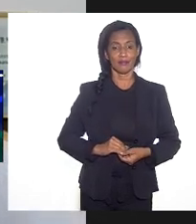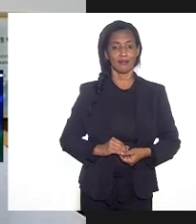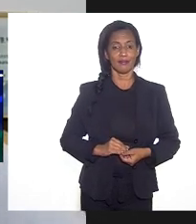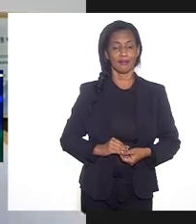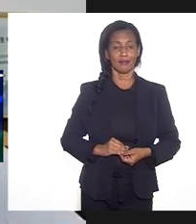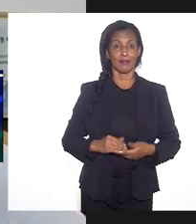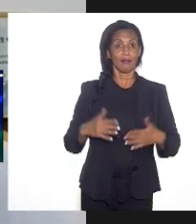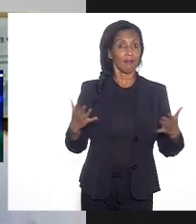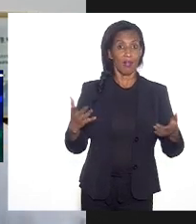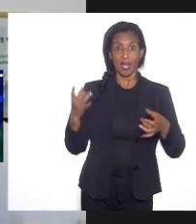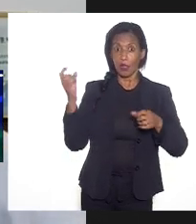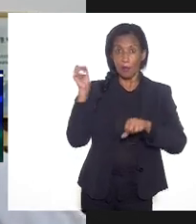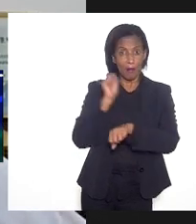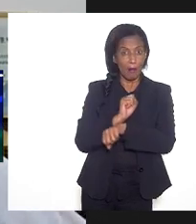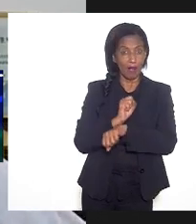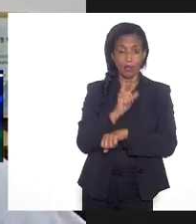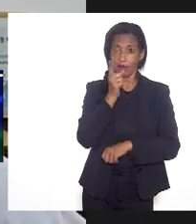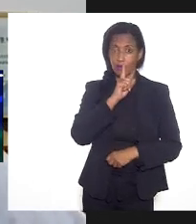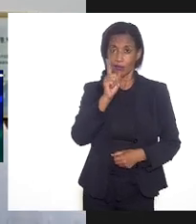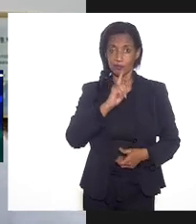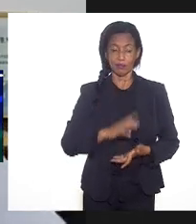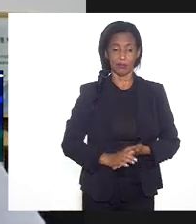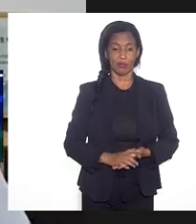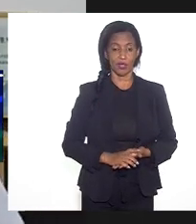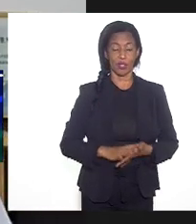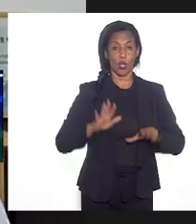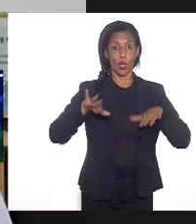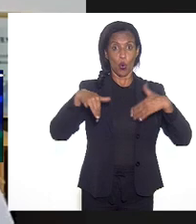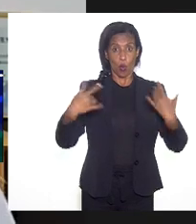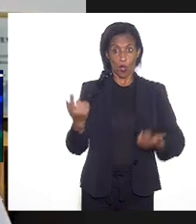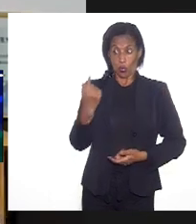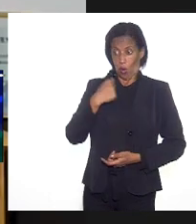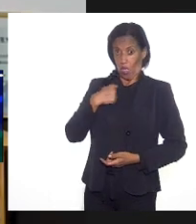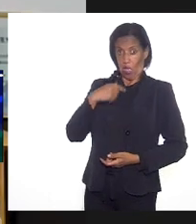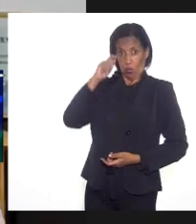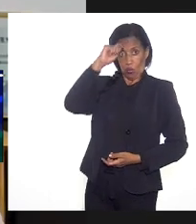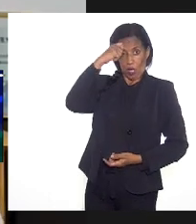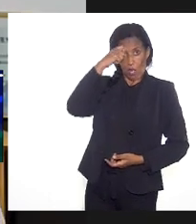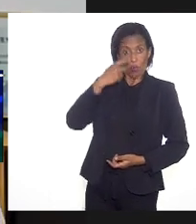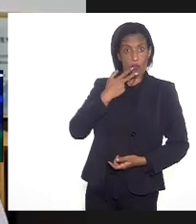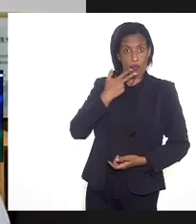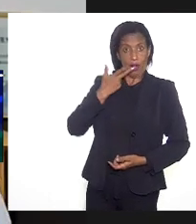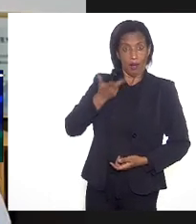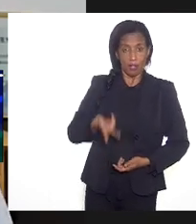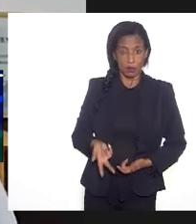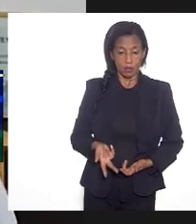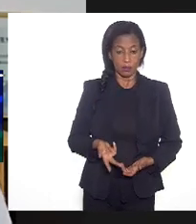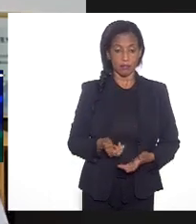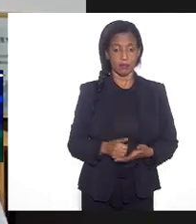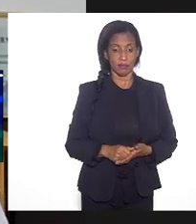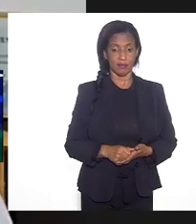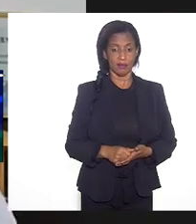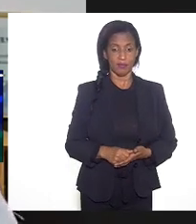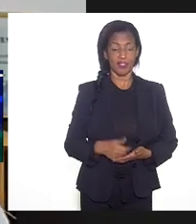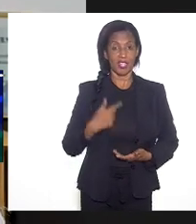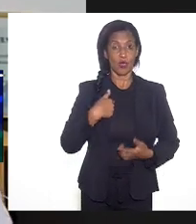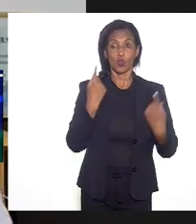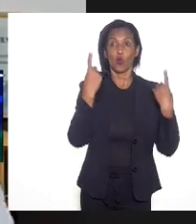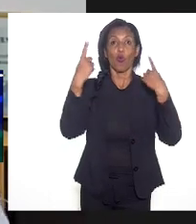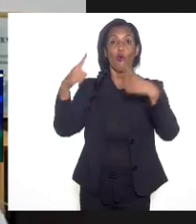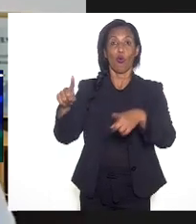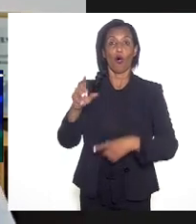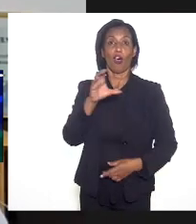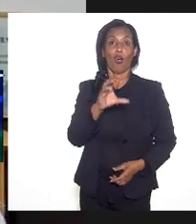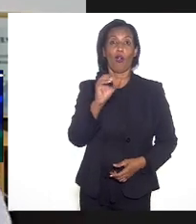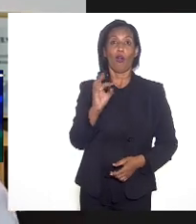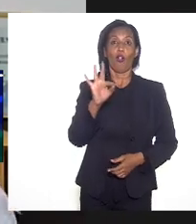Mas não para por aí, não. Quando eu, negro, fui falar que era contra